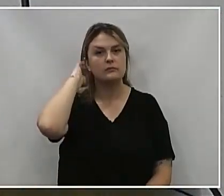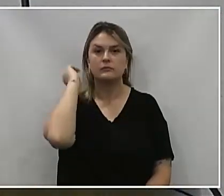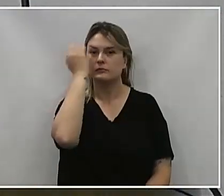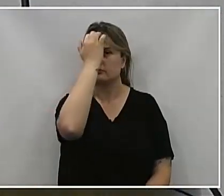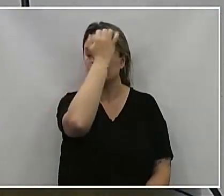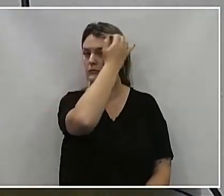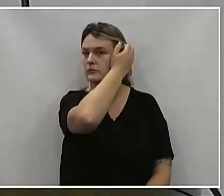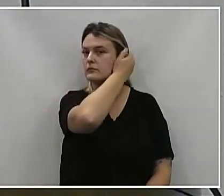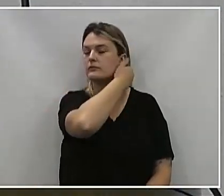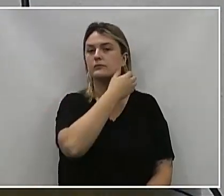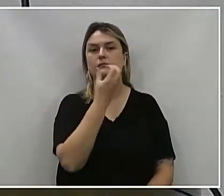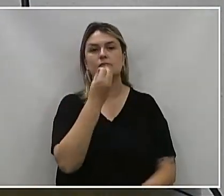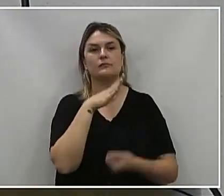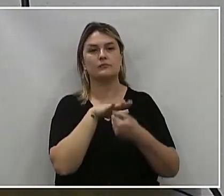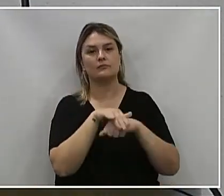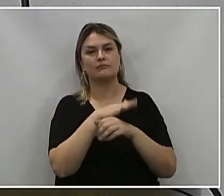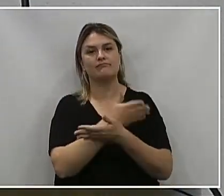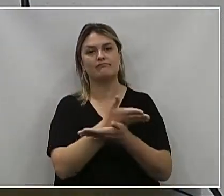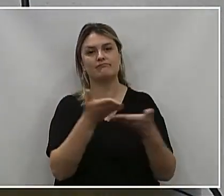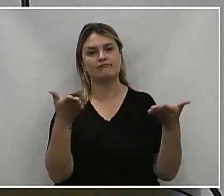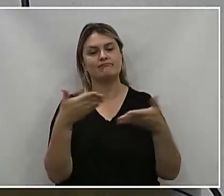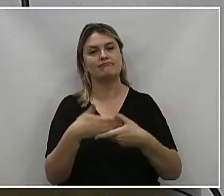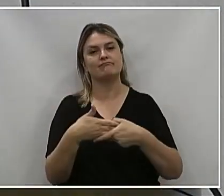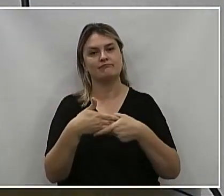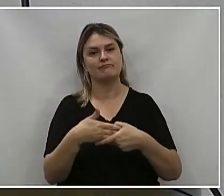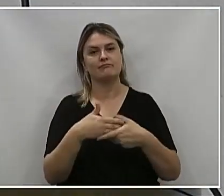Boa noite a todos, cumprimento a todos.